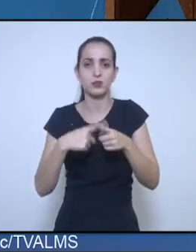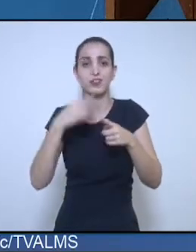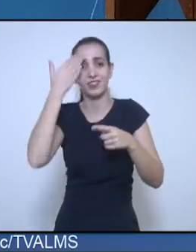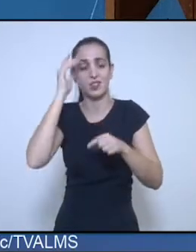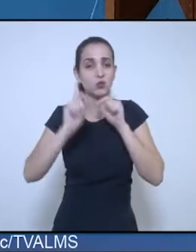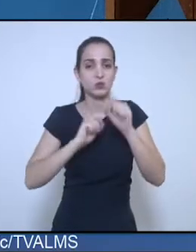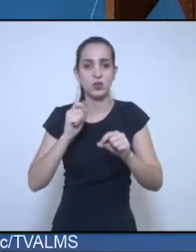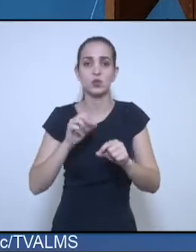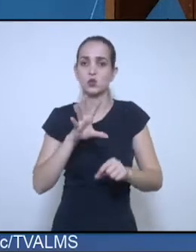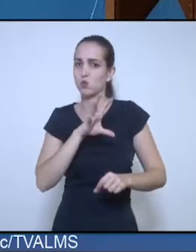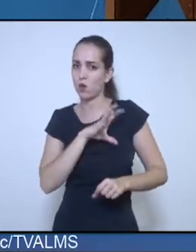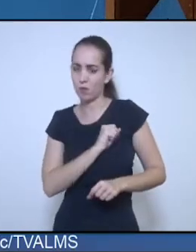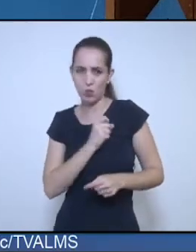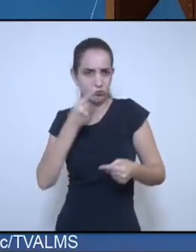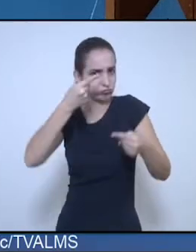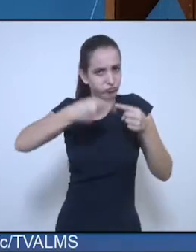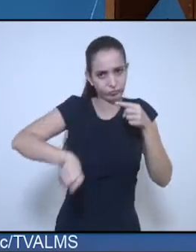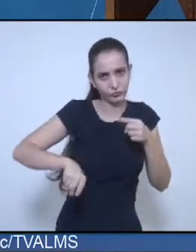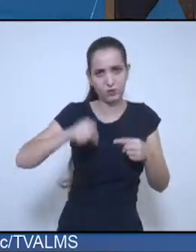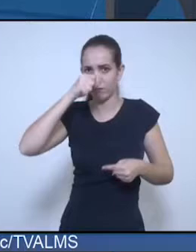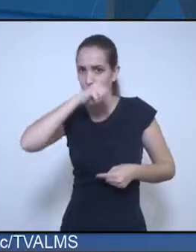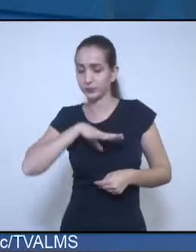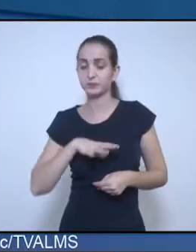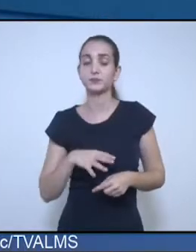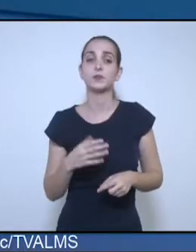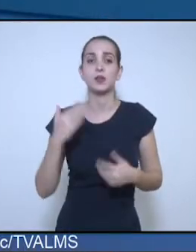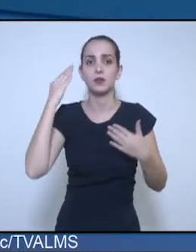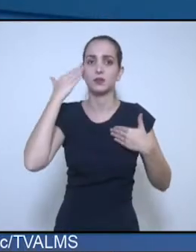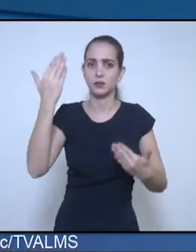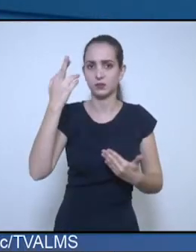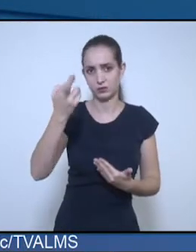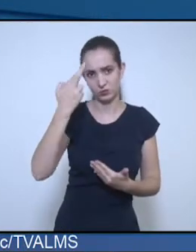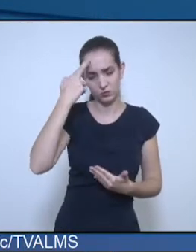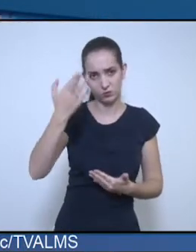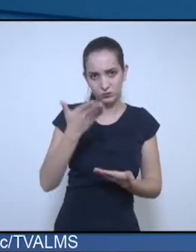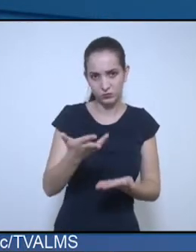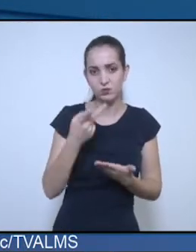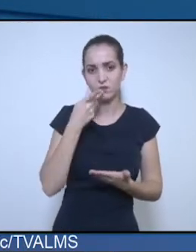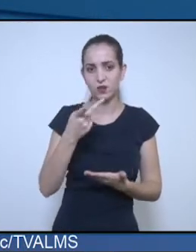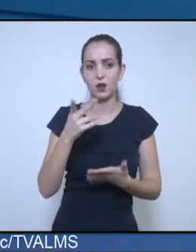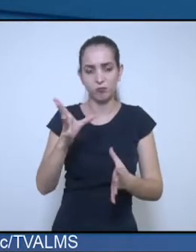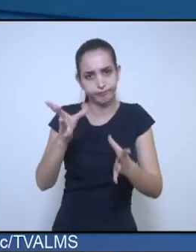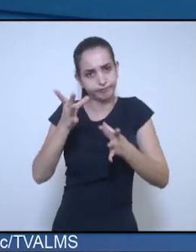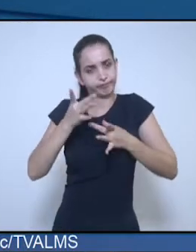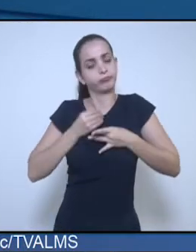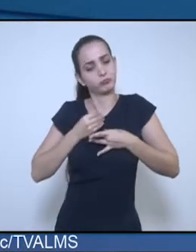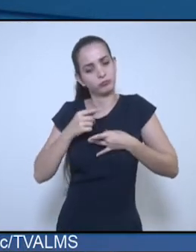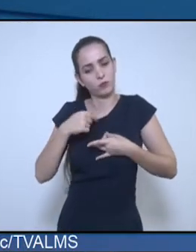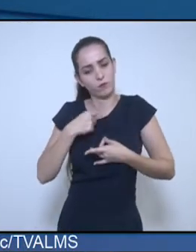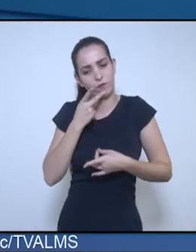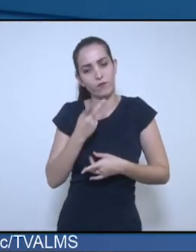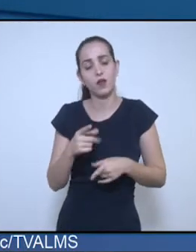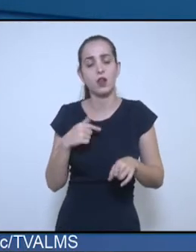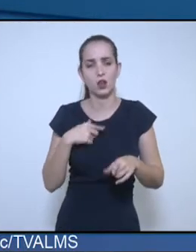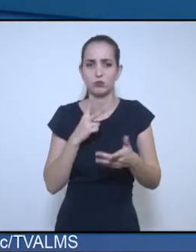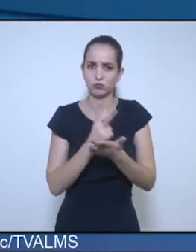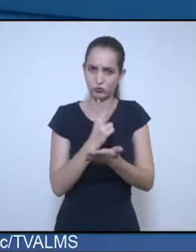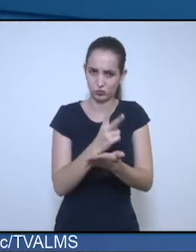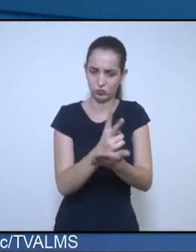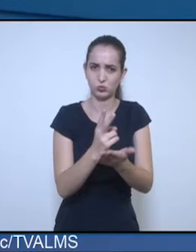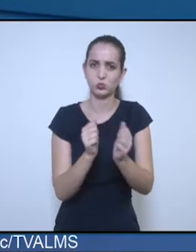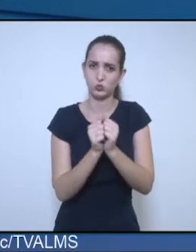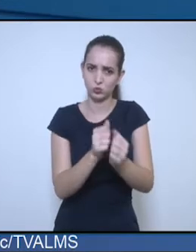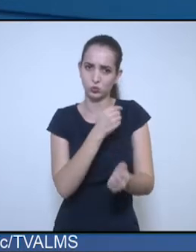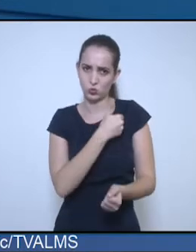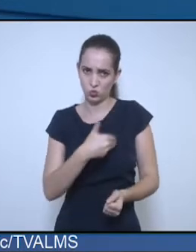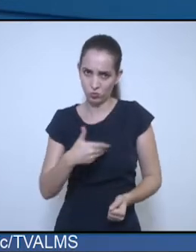com a violência. Agradeço a concessão da parte. Agradeço, Vossa Excelência, incorpora ao meu pronunciamento. Vossa Excelência tem razão. Temos acompanhado as ações do governo do